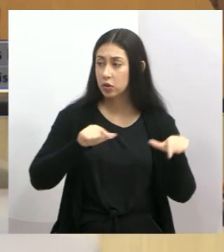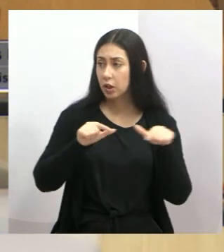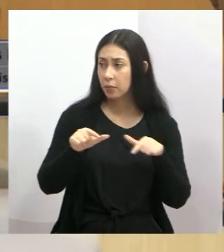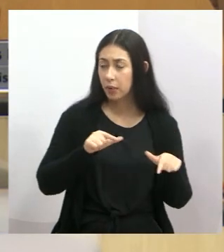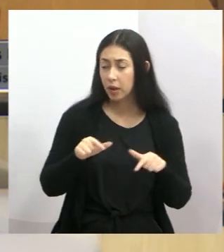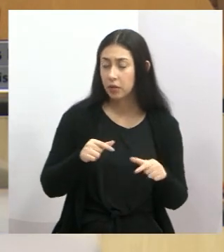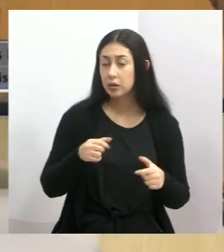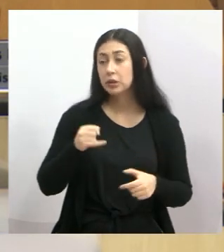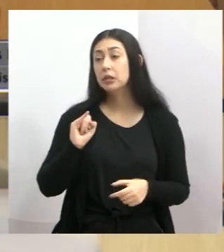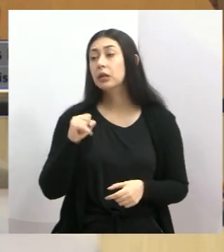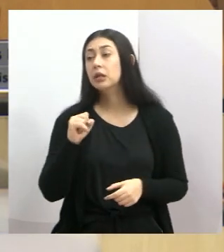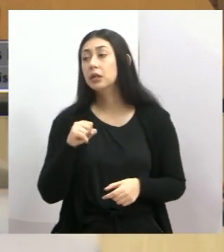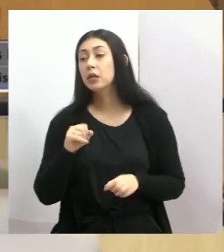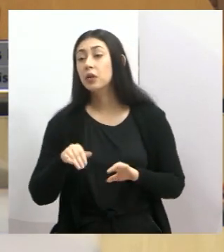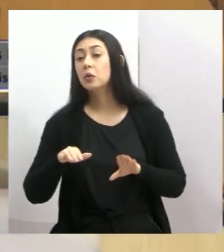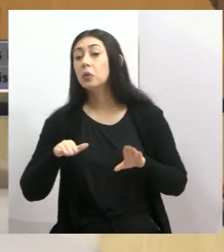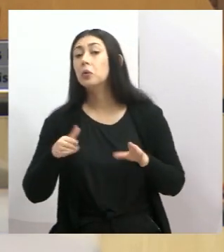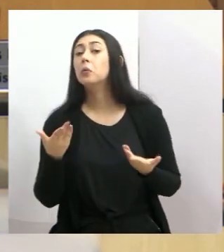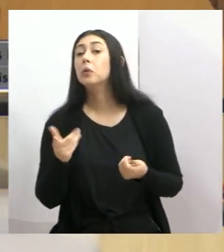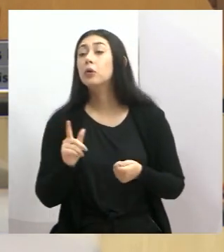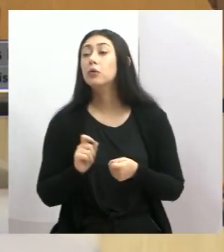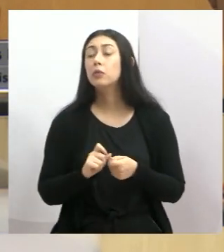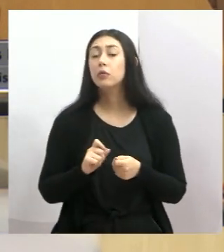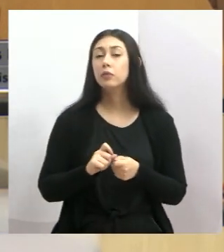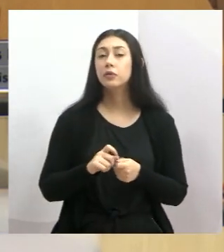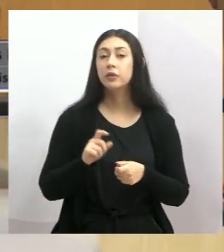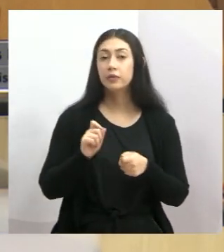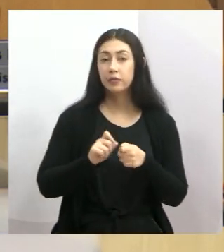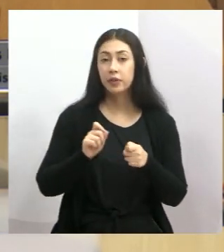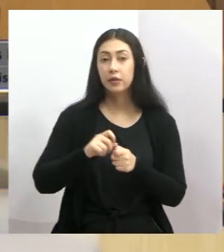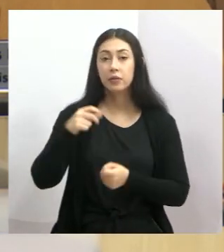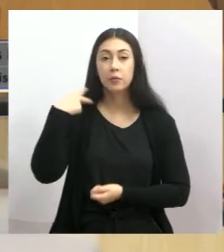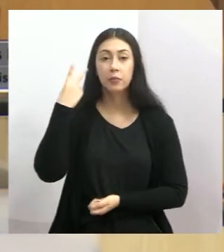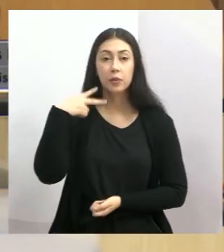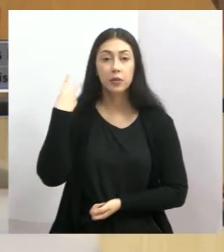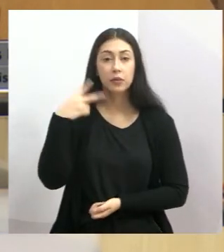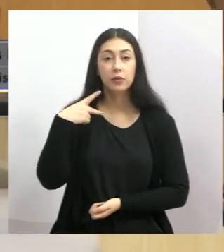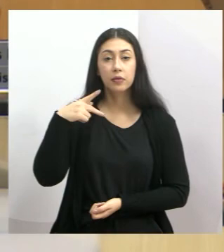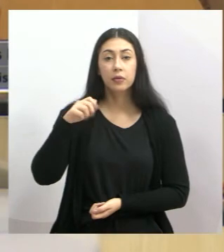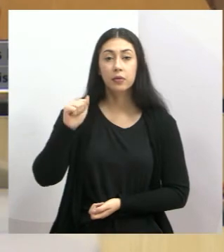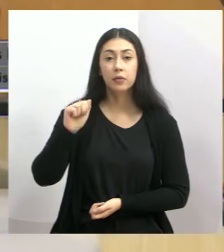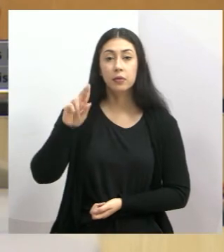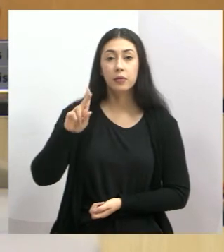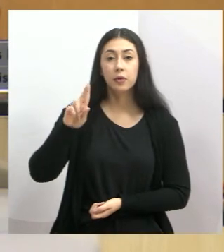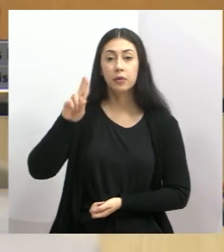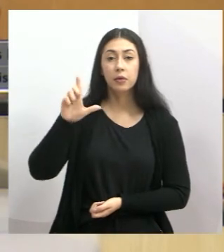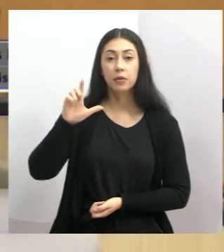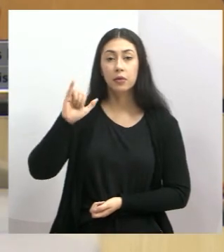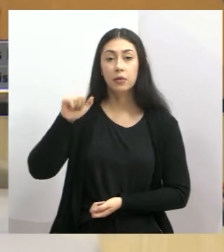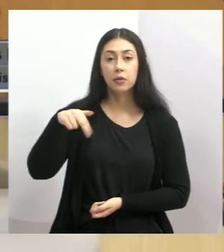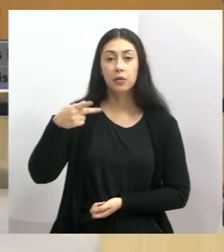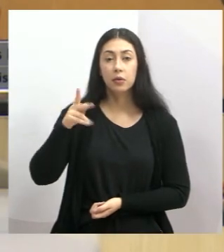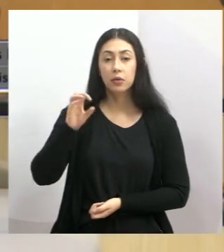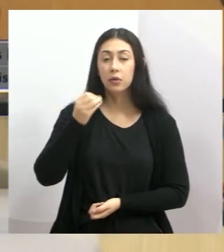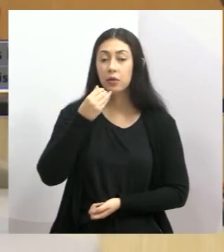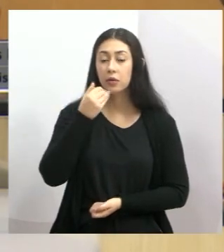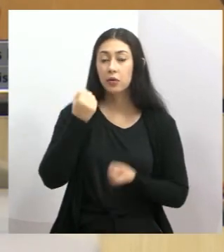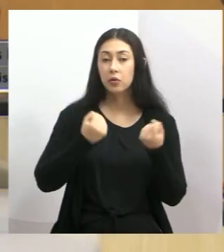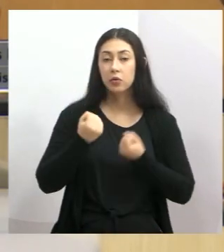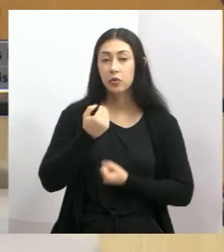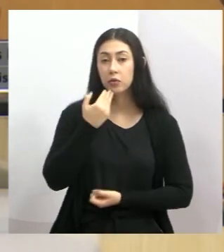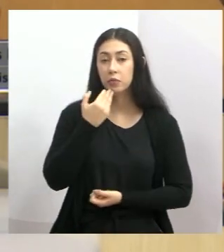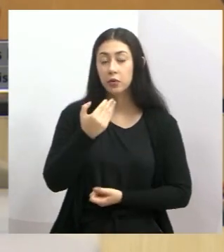Em caso positivo Qual a data prevista autoria vereador Paulinho dos condutores foi pedido votação seu